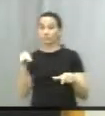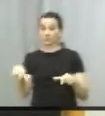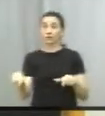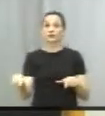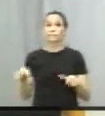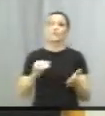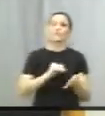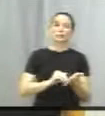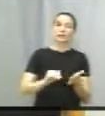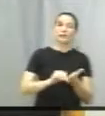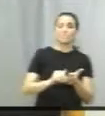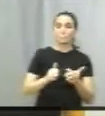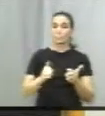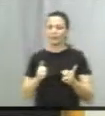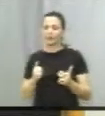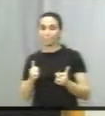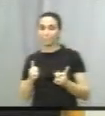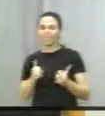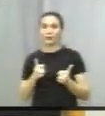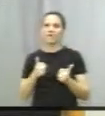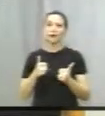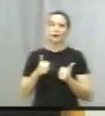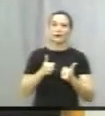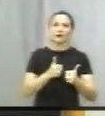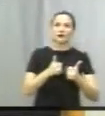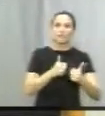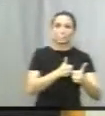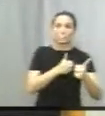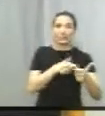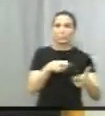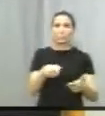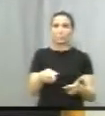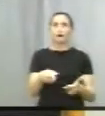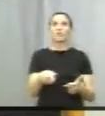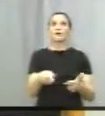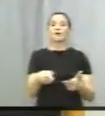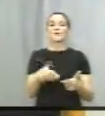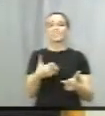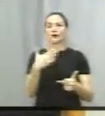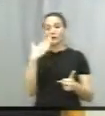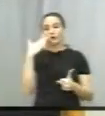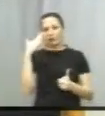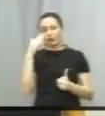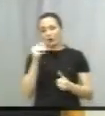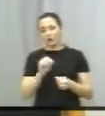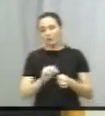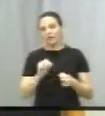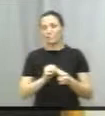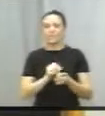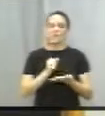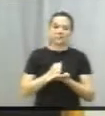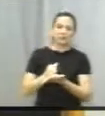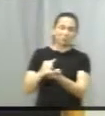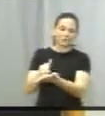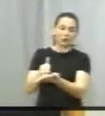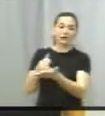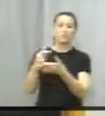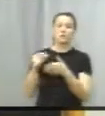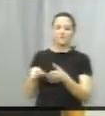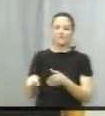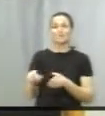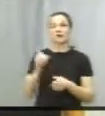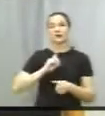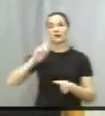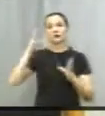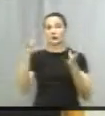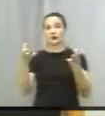tem acompanhado, tem sido prestativo com a gente. E se Deus quiser, vai dar tudo